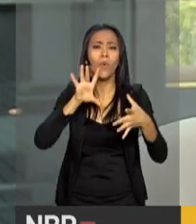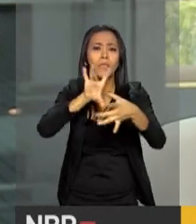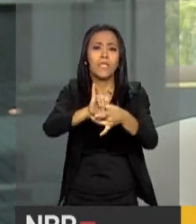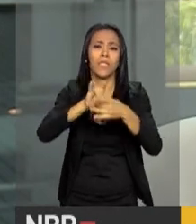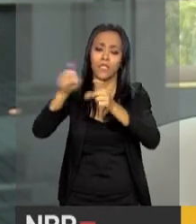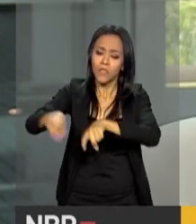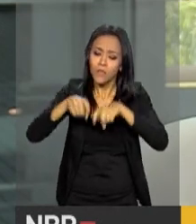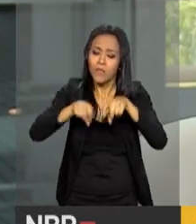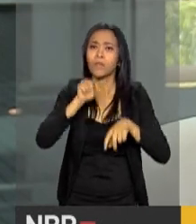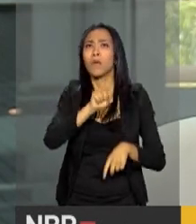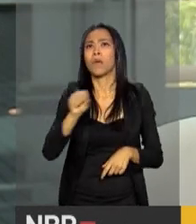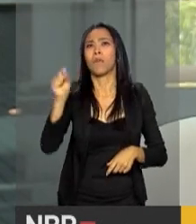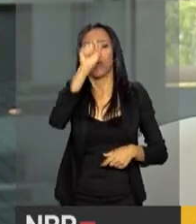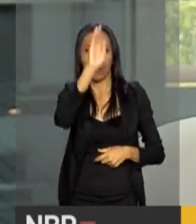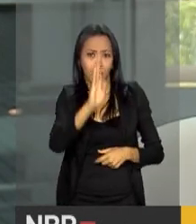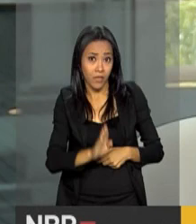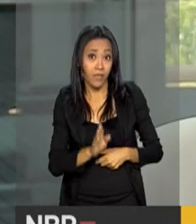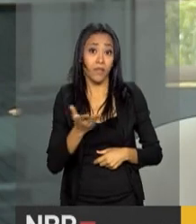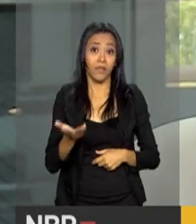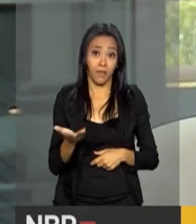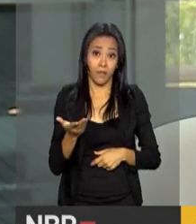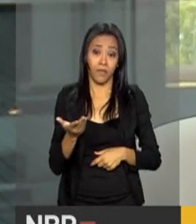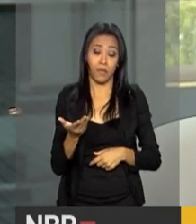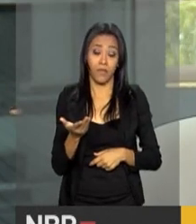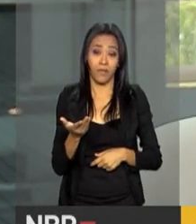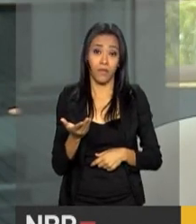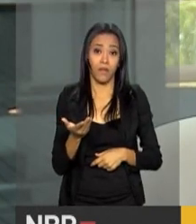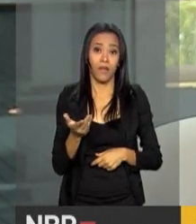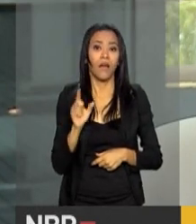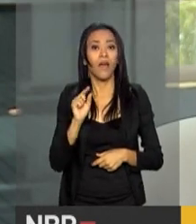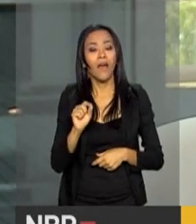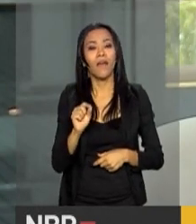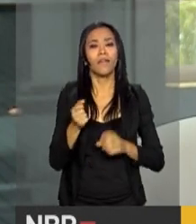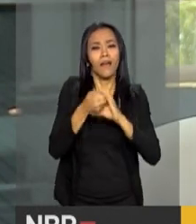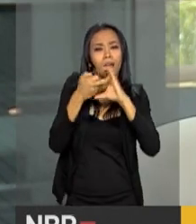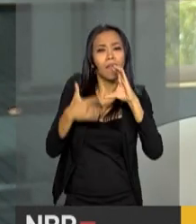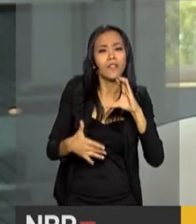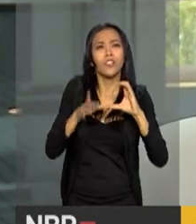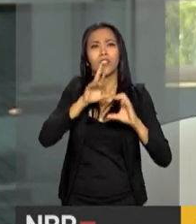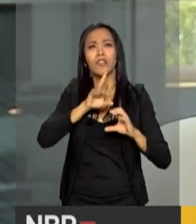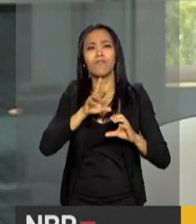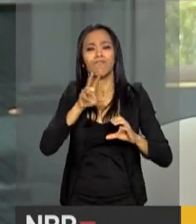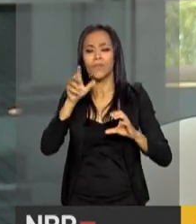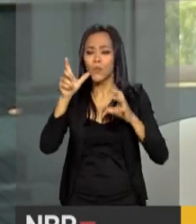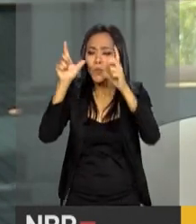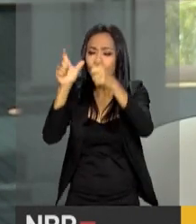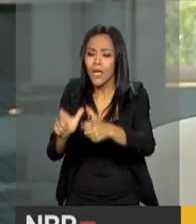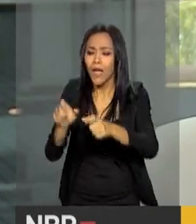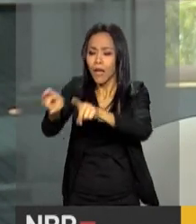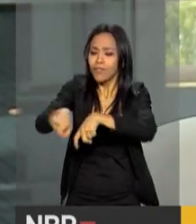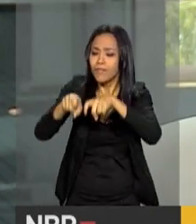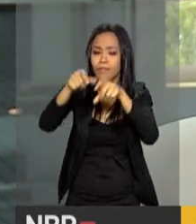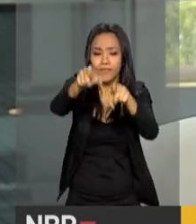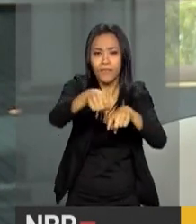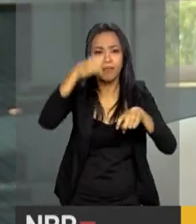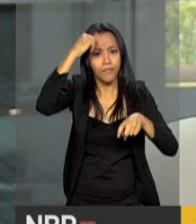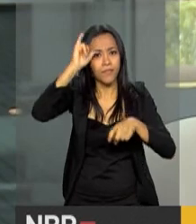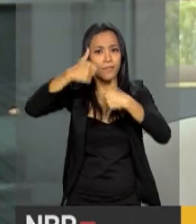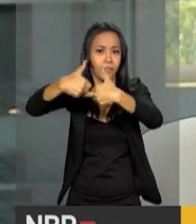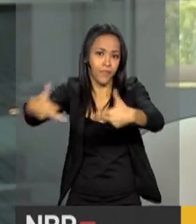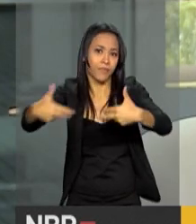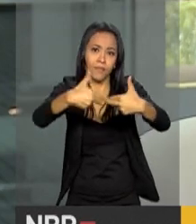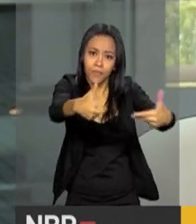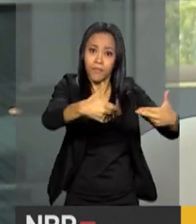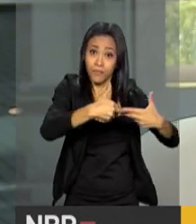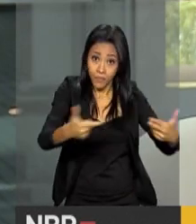retratar esse segmento com e dem com características do estabelecimento com identificação das pessoas que